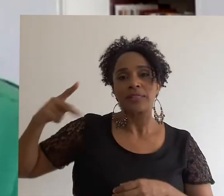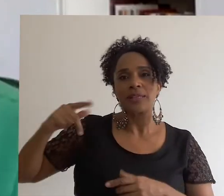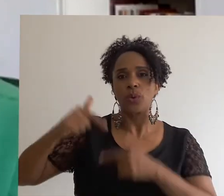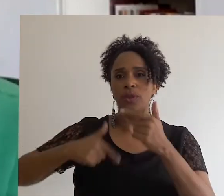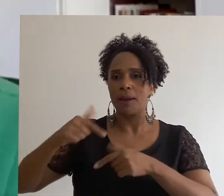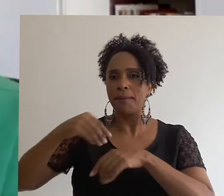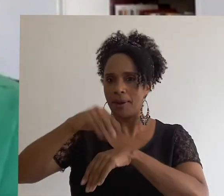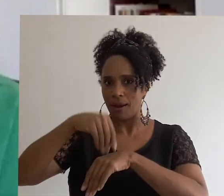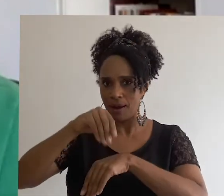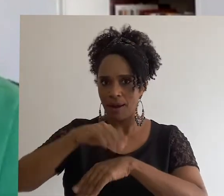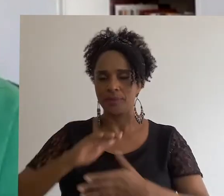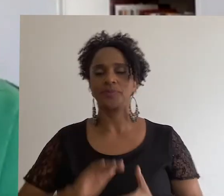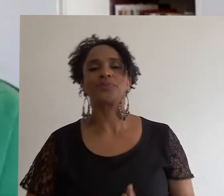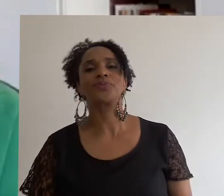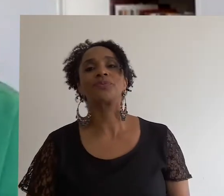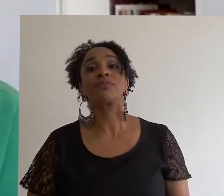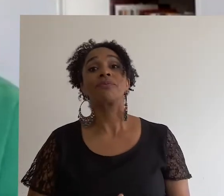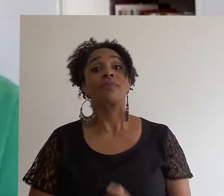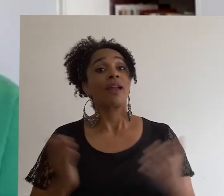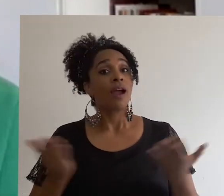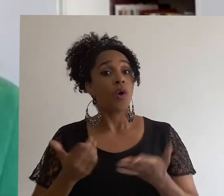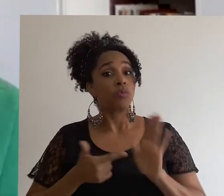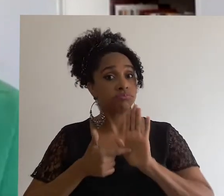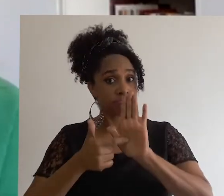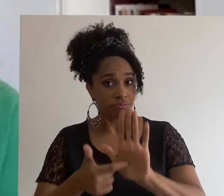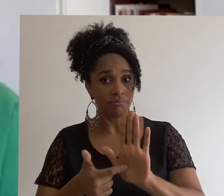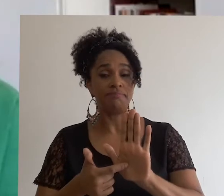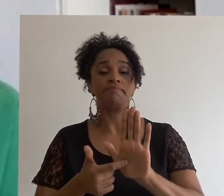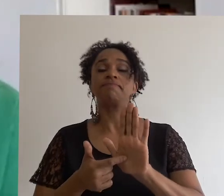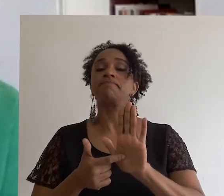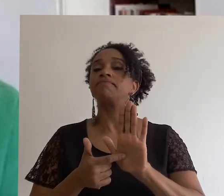IFBA. E gostaria de destacar, inicialmente, nesse